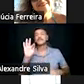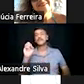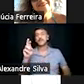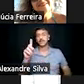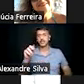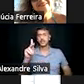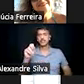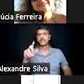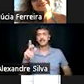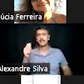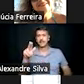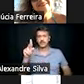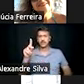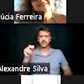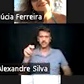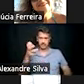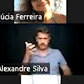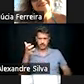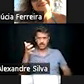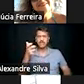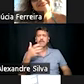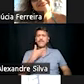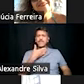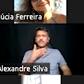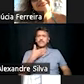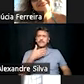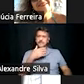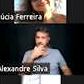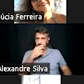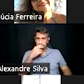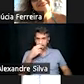Palhano. Fernando, você quer abrir aí o áudio, a câmera?